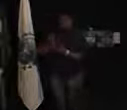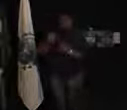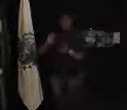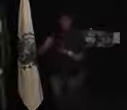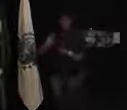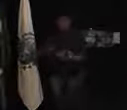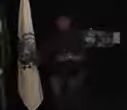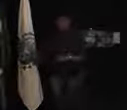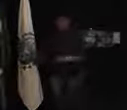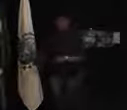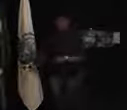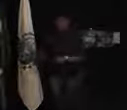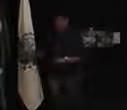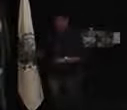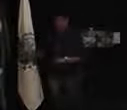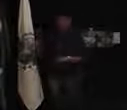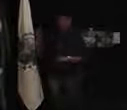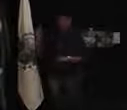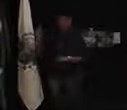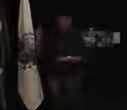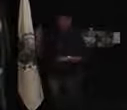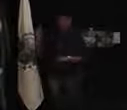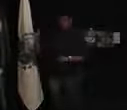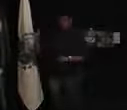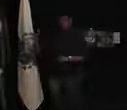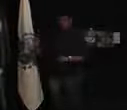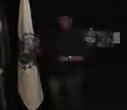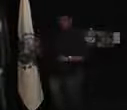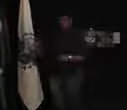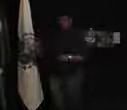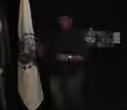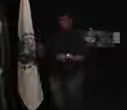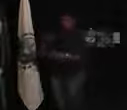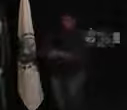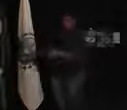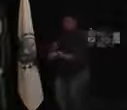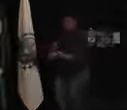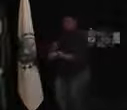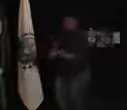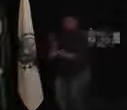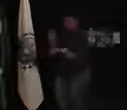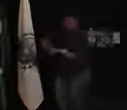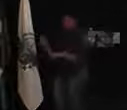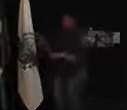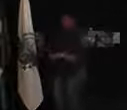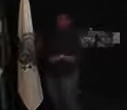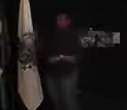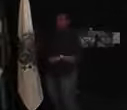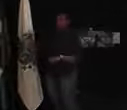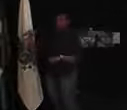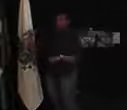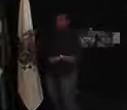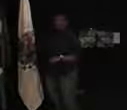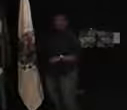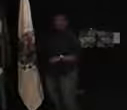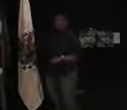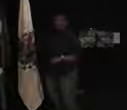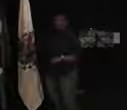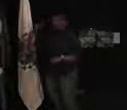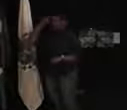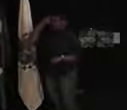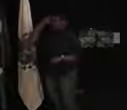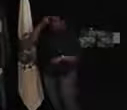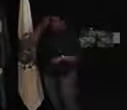com deficiência intelectual agitada, como eu já falei antes. Mas o TDA, ele não tem prejuízo